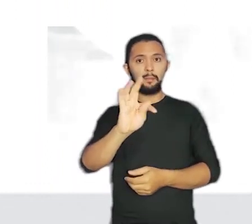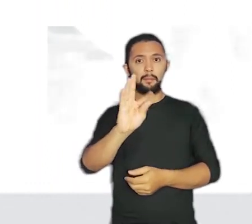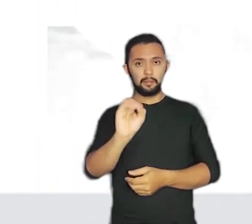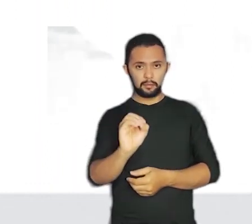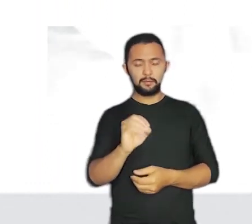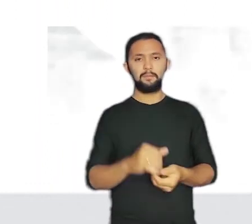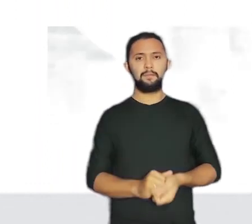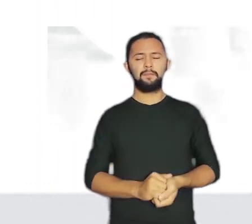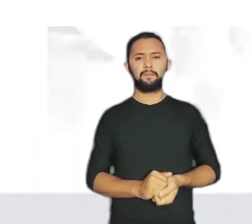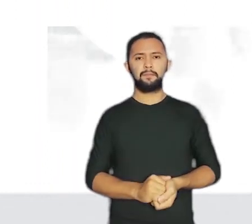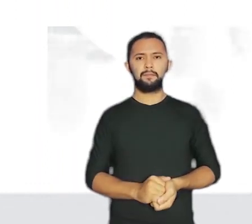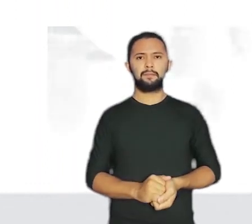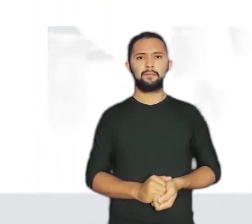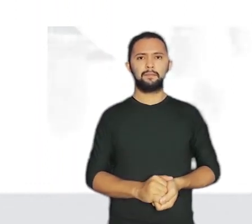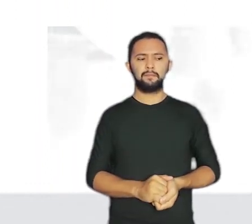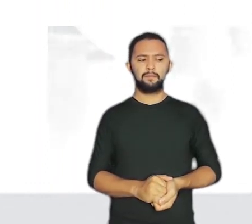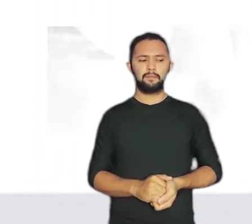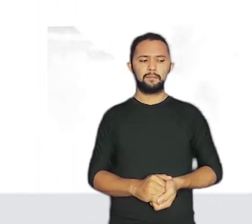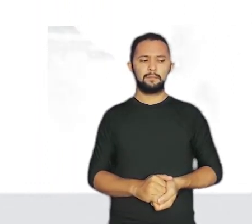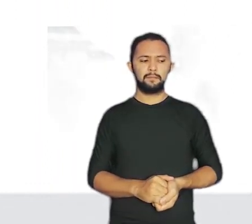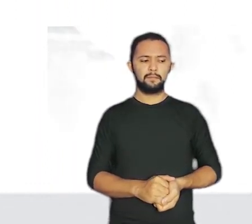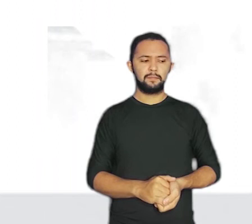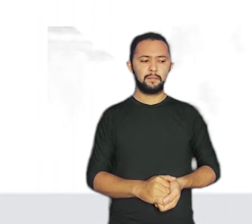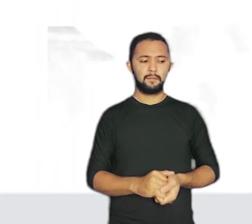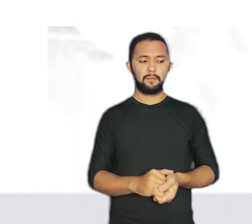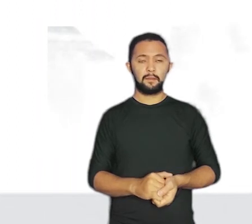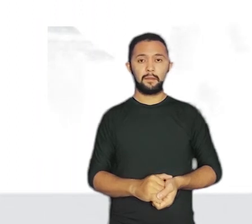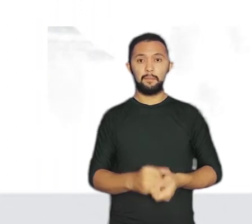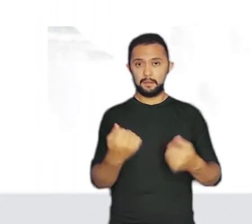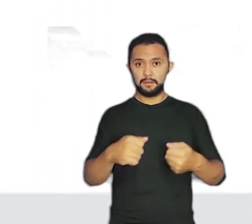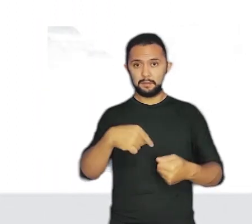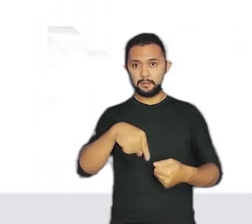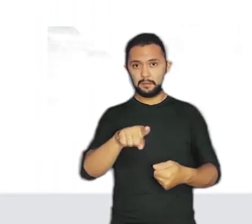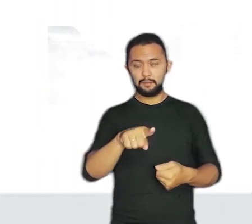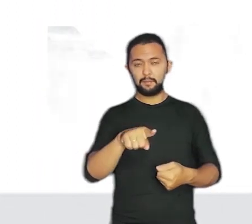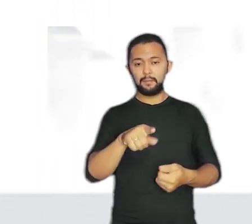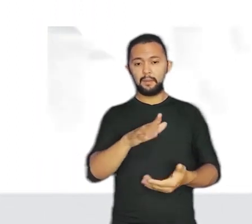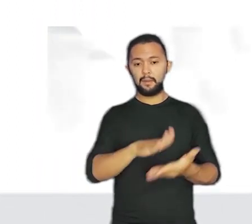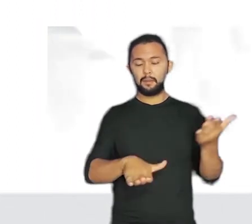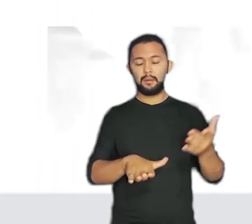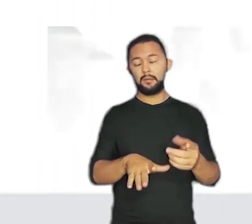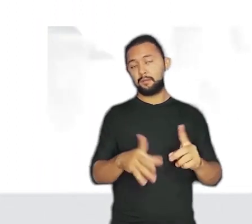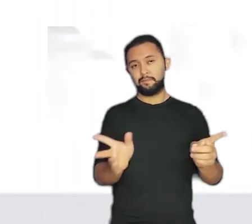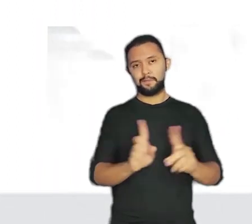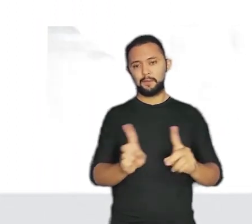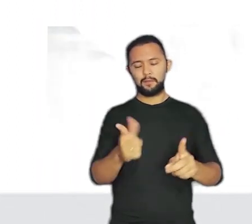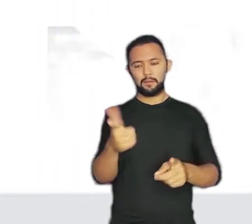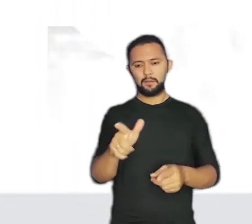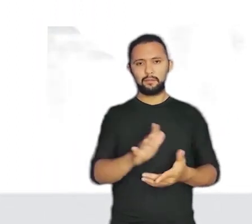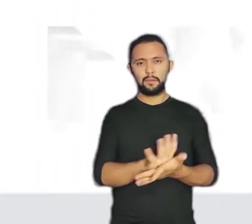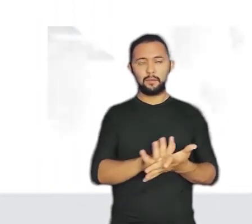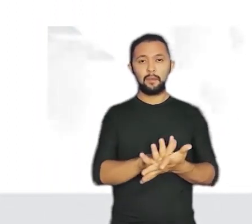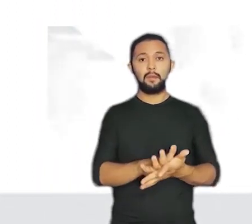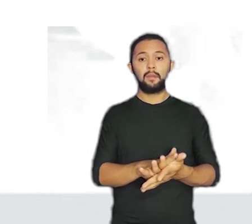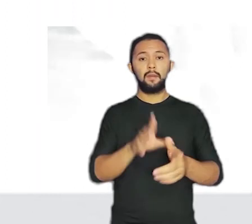aí não é vocativo, é aposto. E temos mesmo que ir embora, não aparece nem vocativo e nem aposto. Então a alternativa correta aí